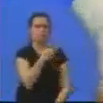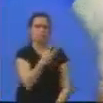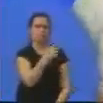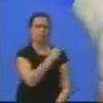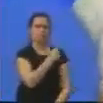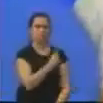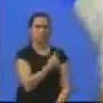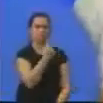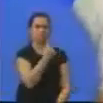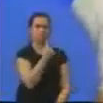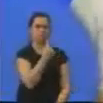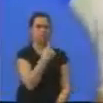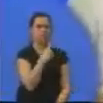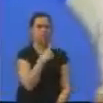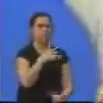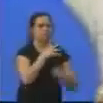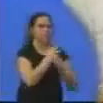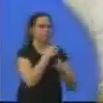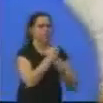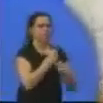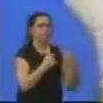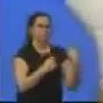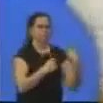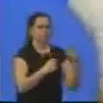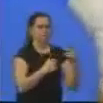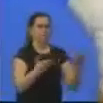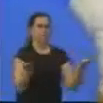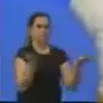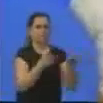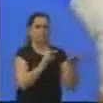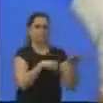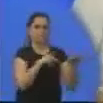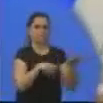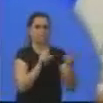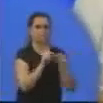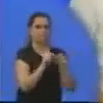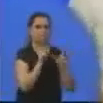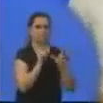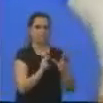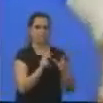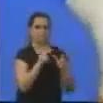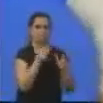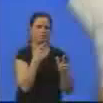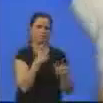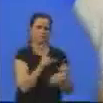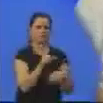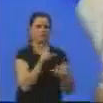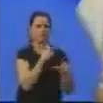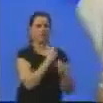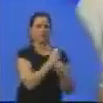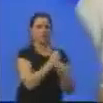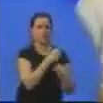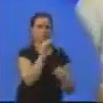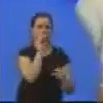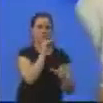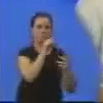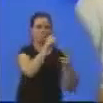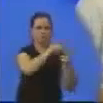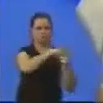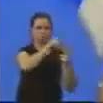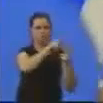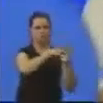1. Encontramos as duas raízes. Agora, eu vou fazer exatamente a mesma coisa. Marco as duas raízes, lembrando